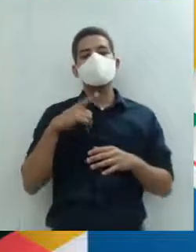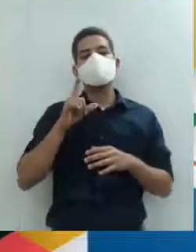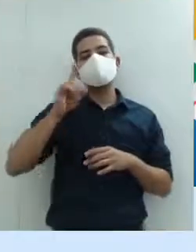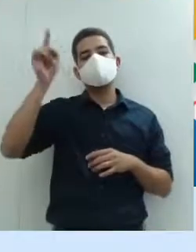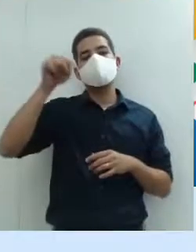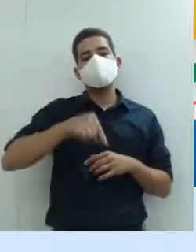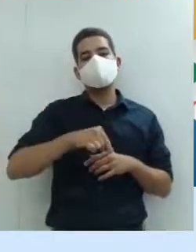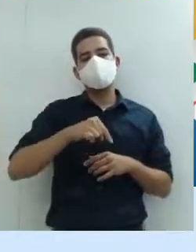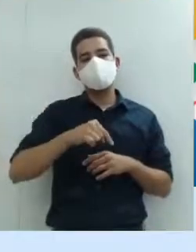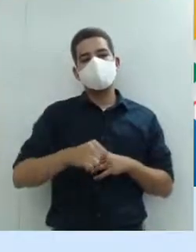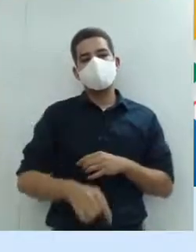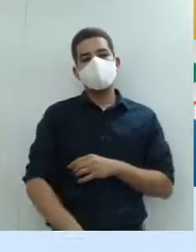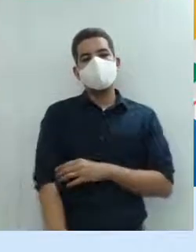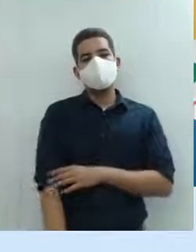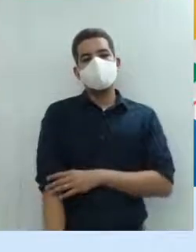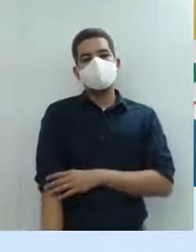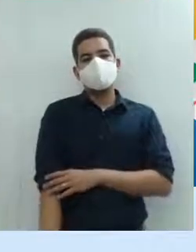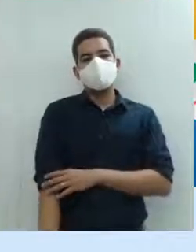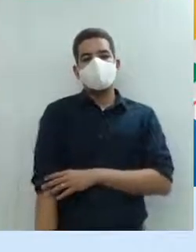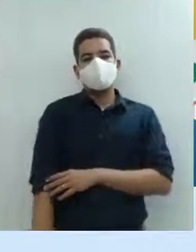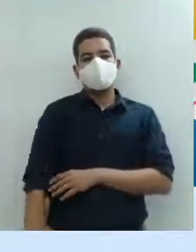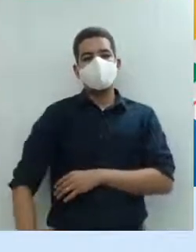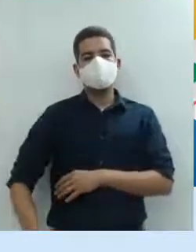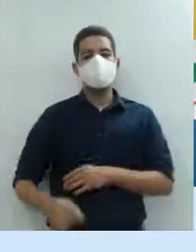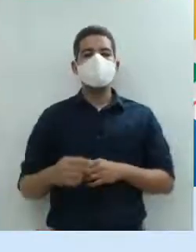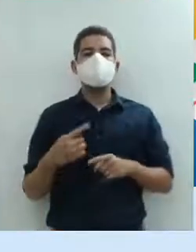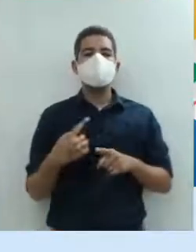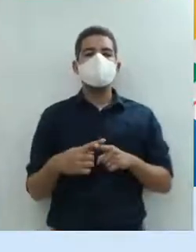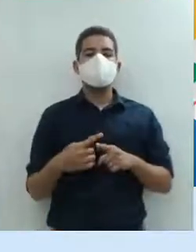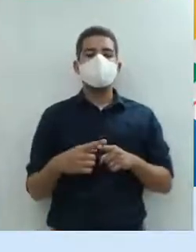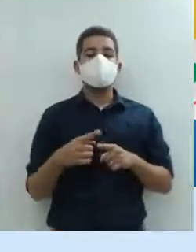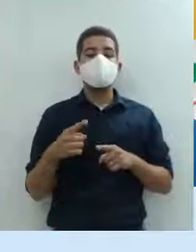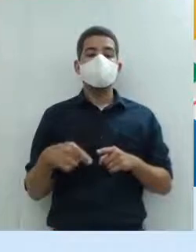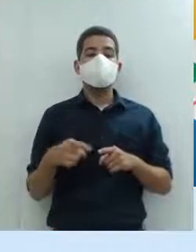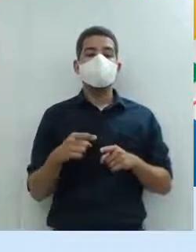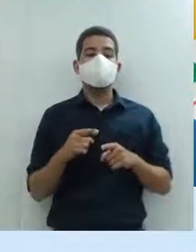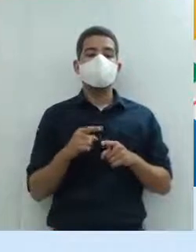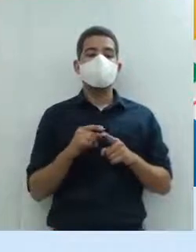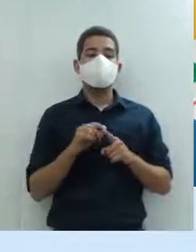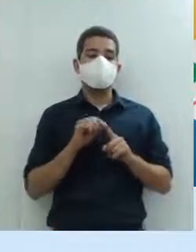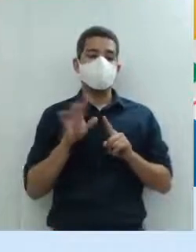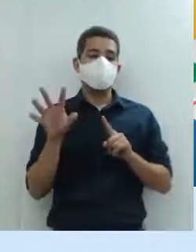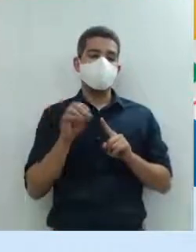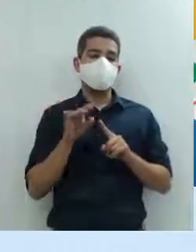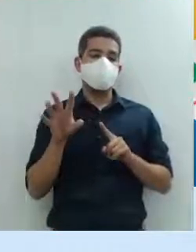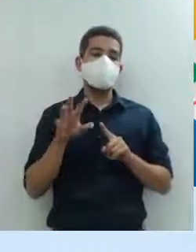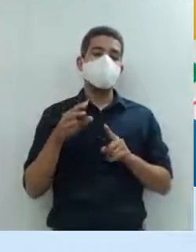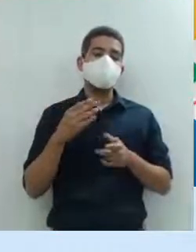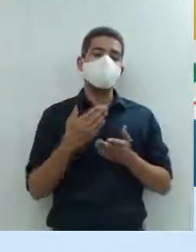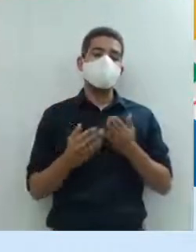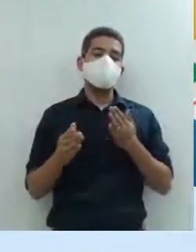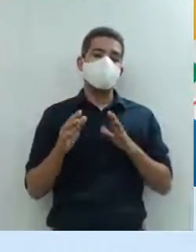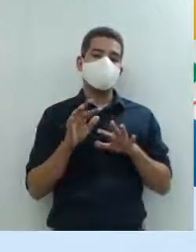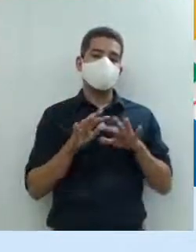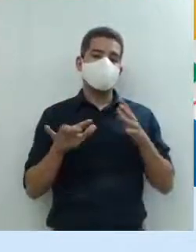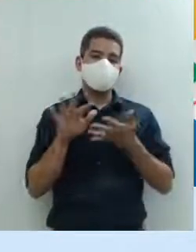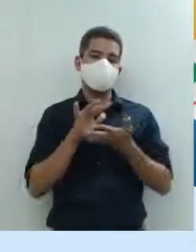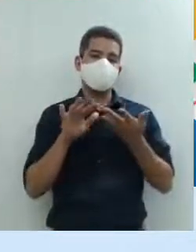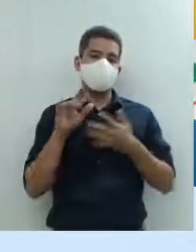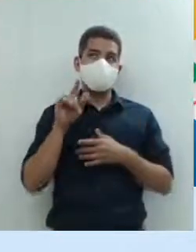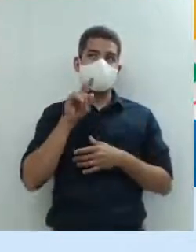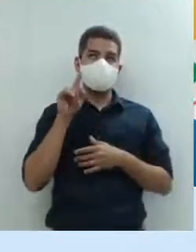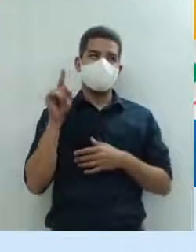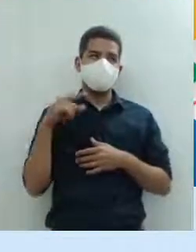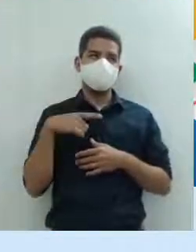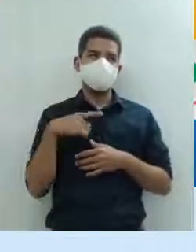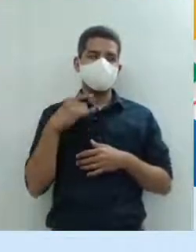raio eletromagnético de volta. Porque se não tivesse, grande parte das nossas transmissões de informação se perderia no espaço. Iria-se embora. Vou